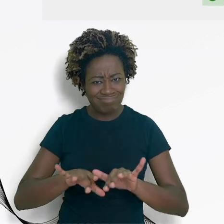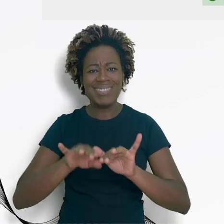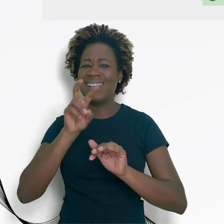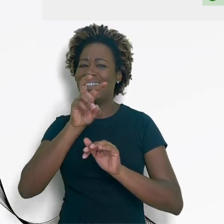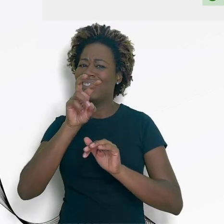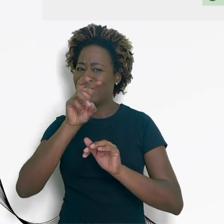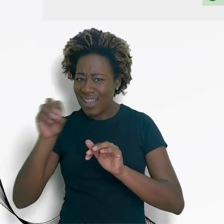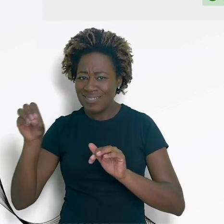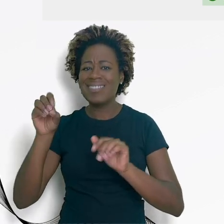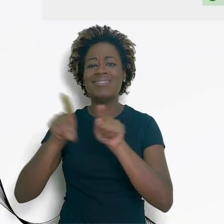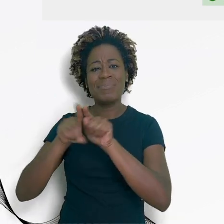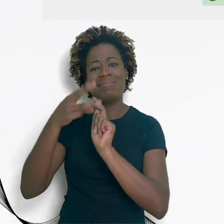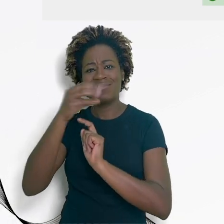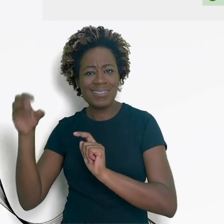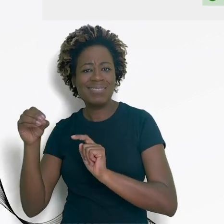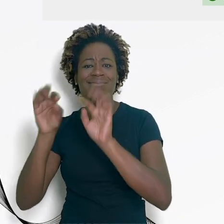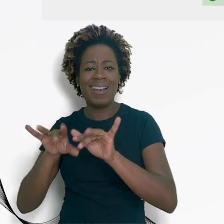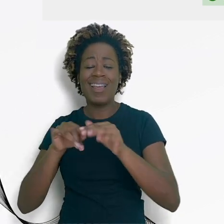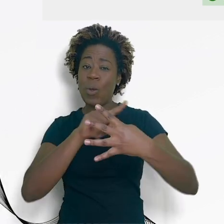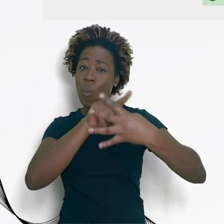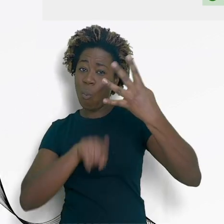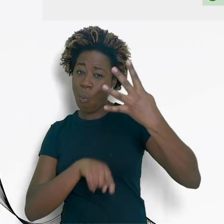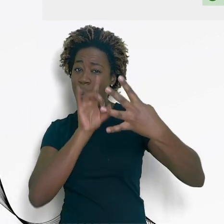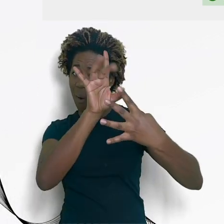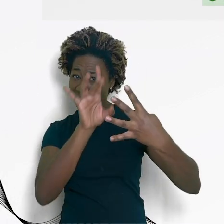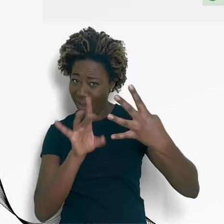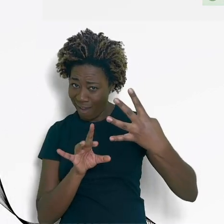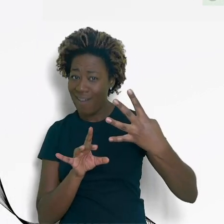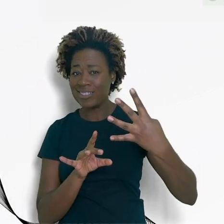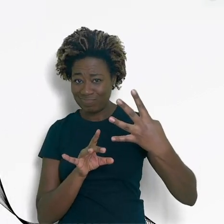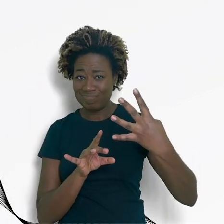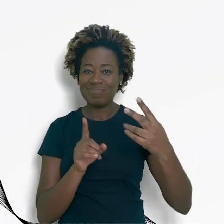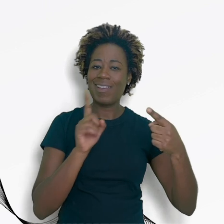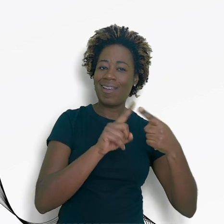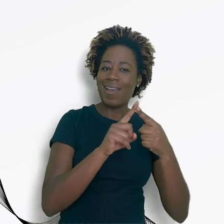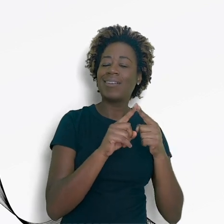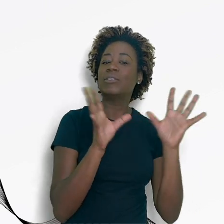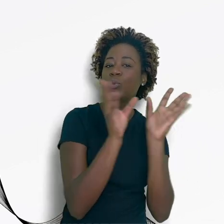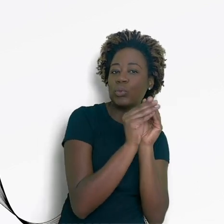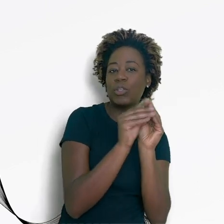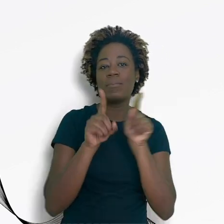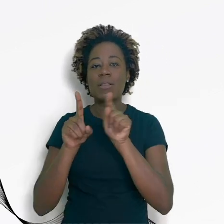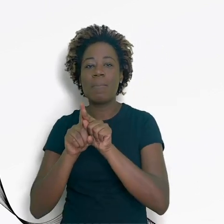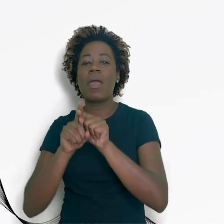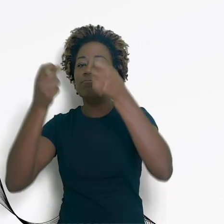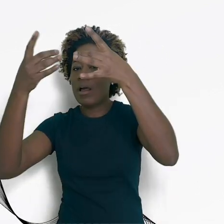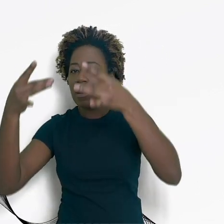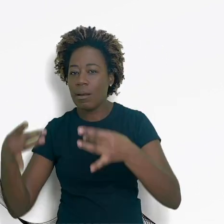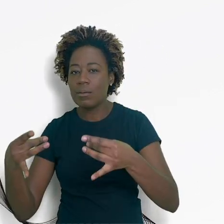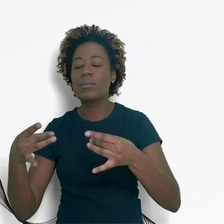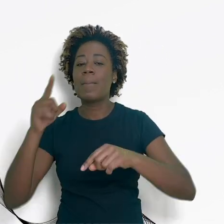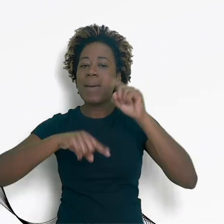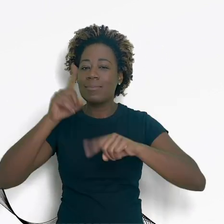e 300 caracteres. Sim, são 4 releases diferentes. Tanto a sinopse quanto o release, nesse material que você está vendo,